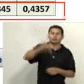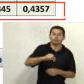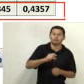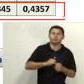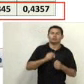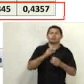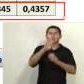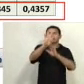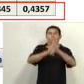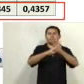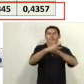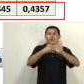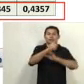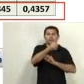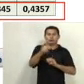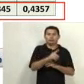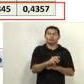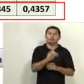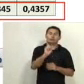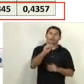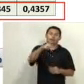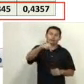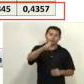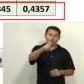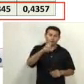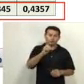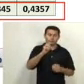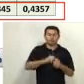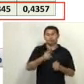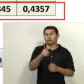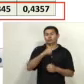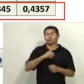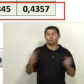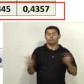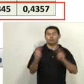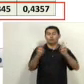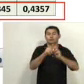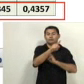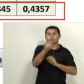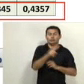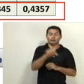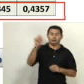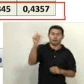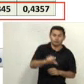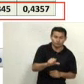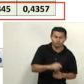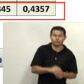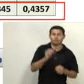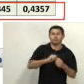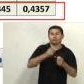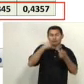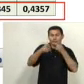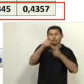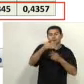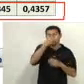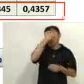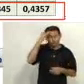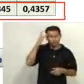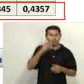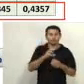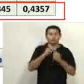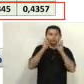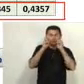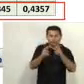eu fui na minha tabela z, na minha tabela do anexo, eu não tenho valores de z negativos. O que eu falei para vocês, pessoal?